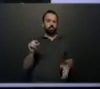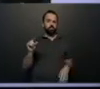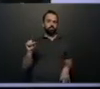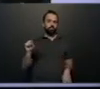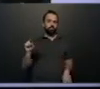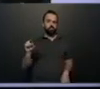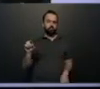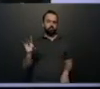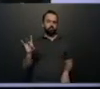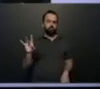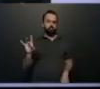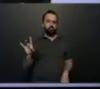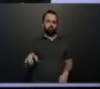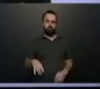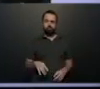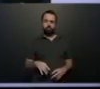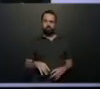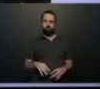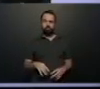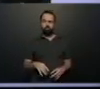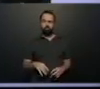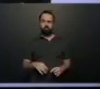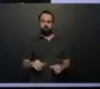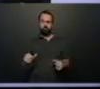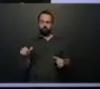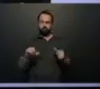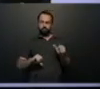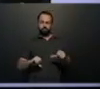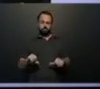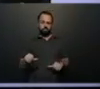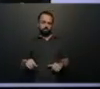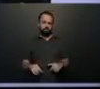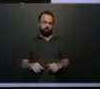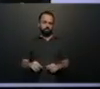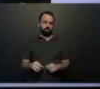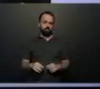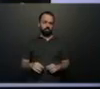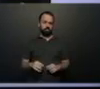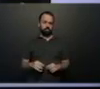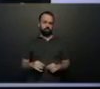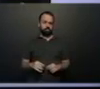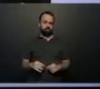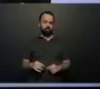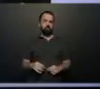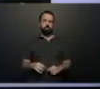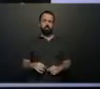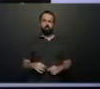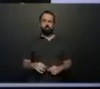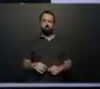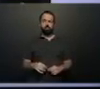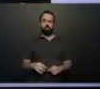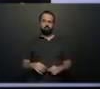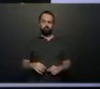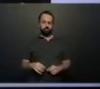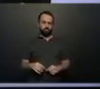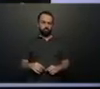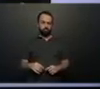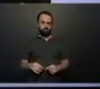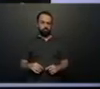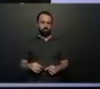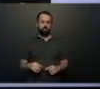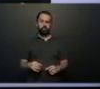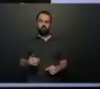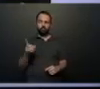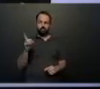né? A química na produção da energia elétrica. Nas pilhas e